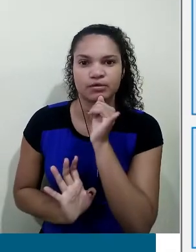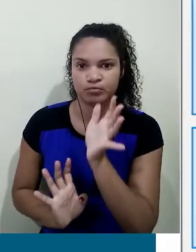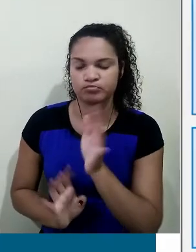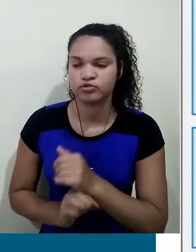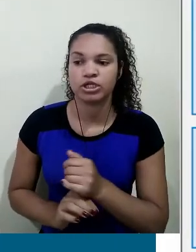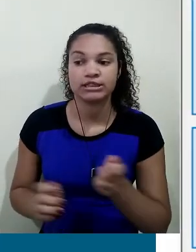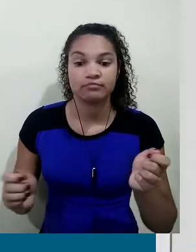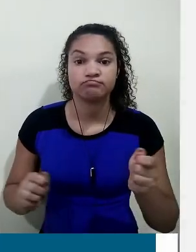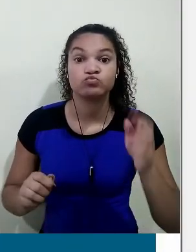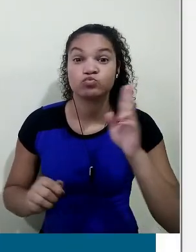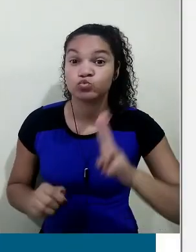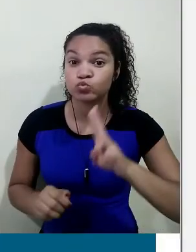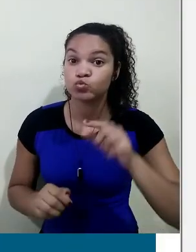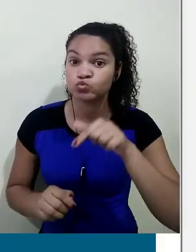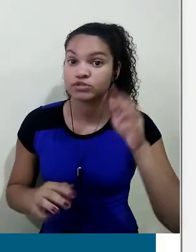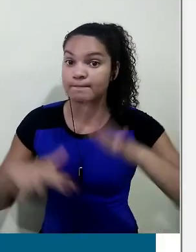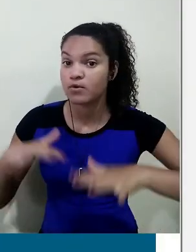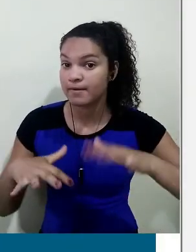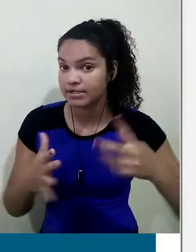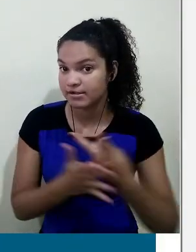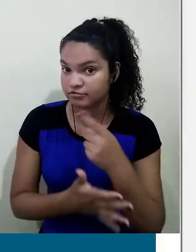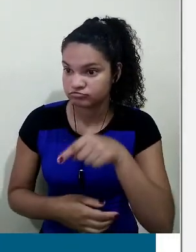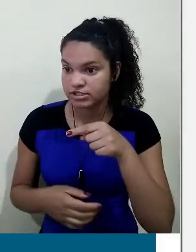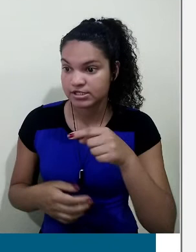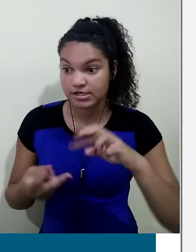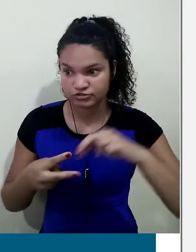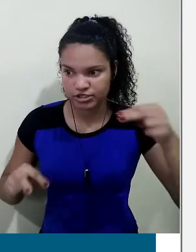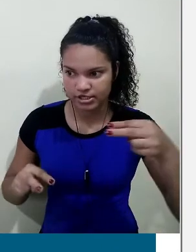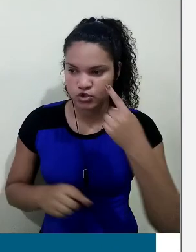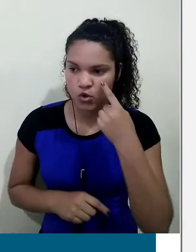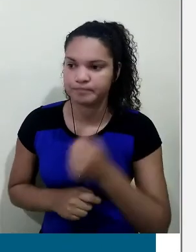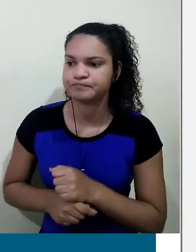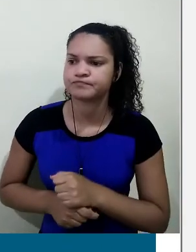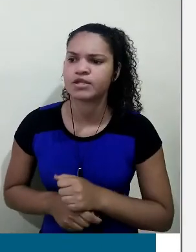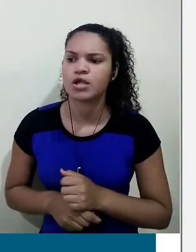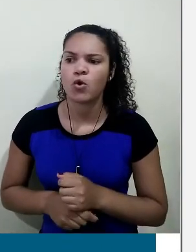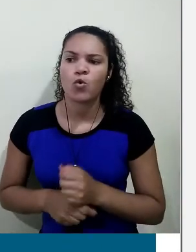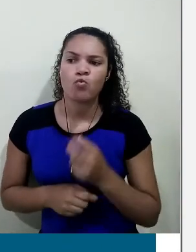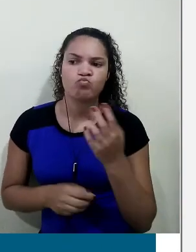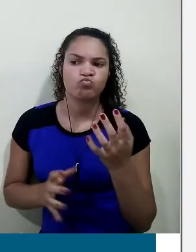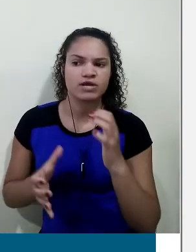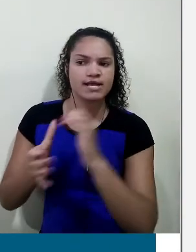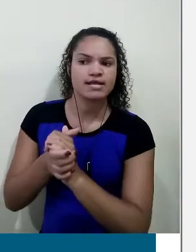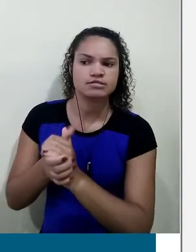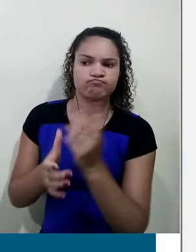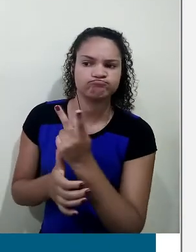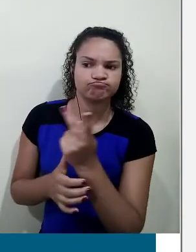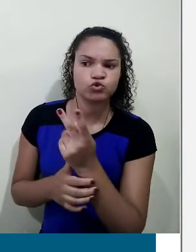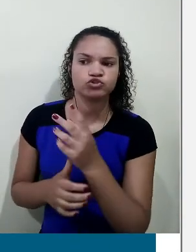de aplicação de probabilidade em genética básica, calculando a probabilidade de um casal formado por